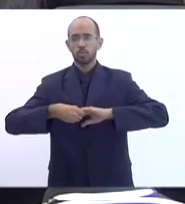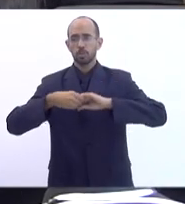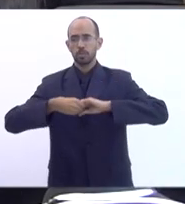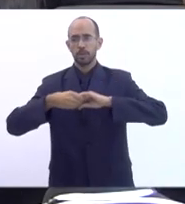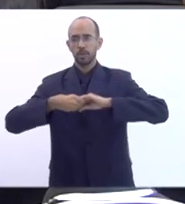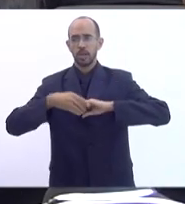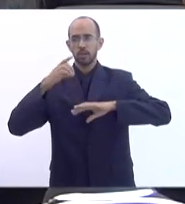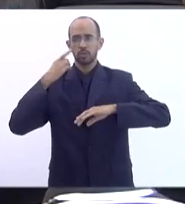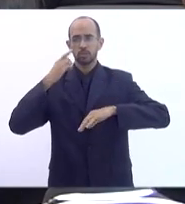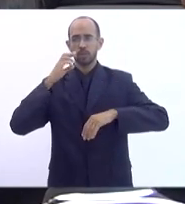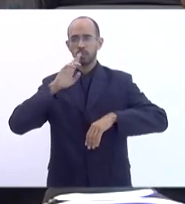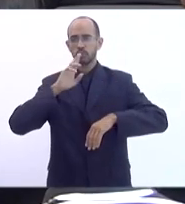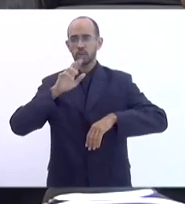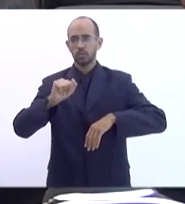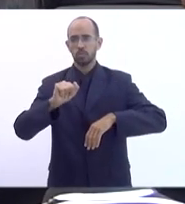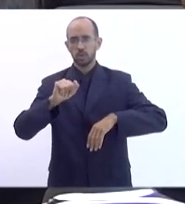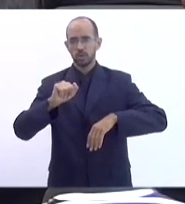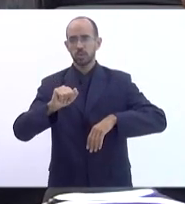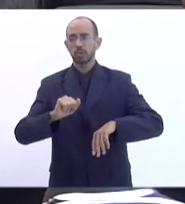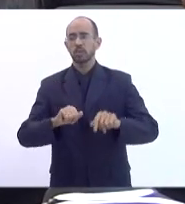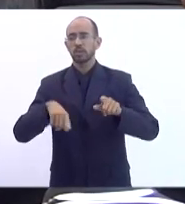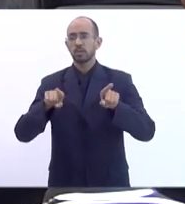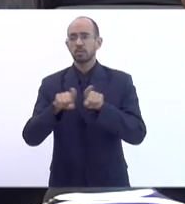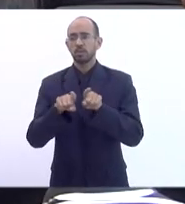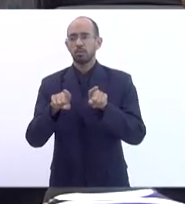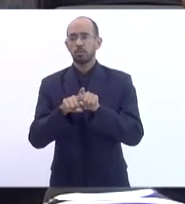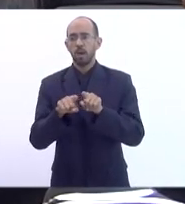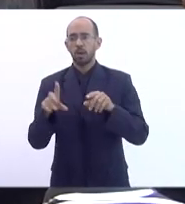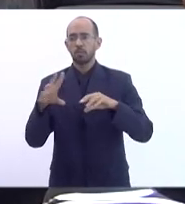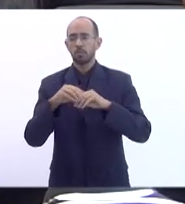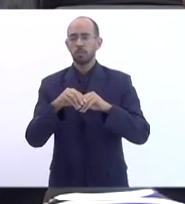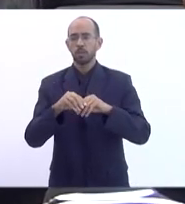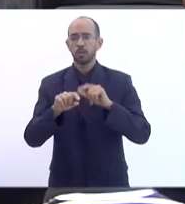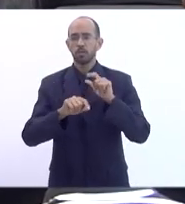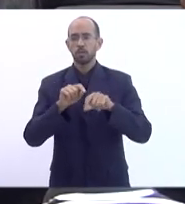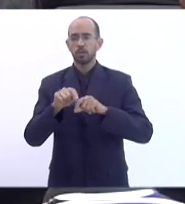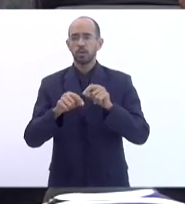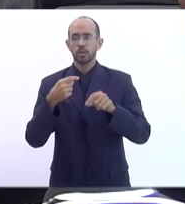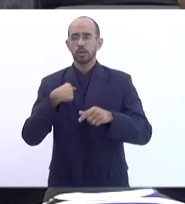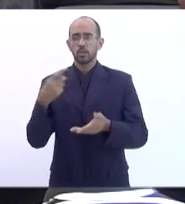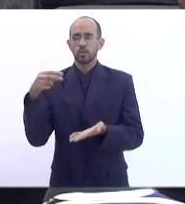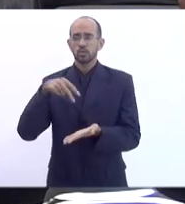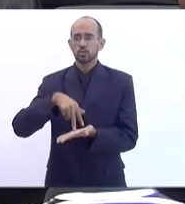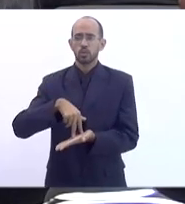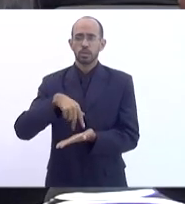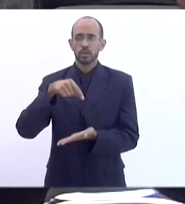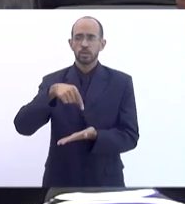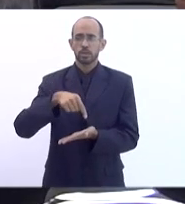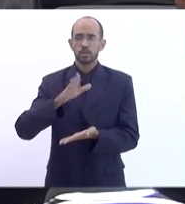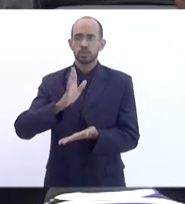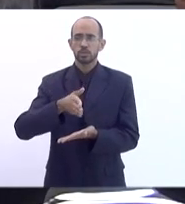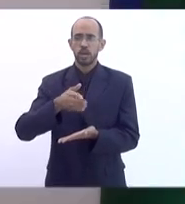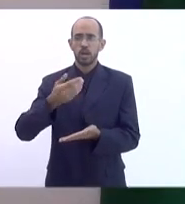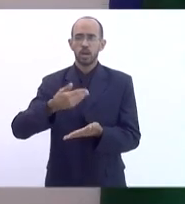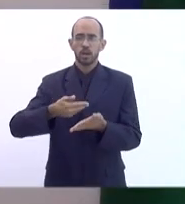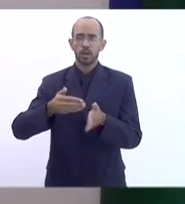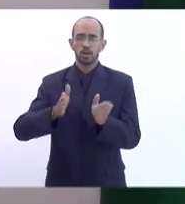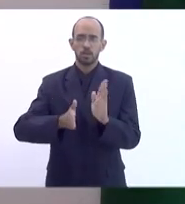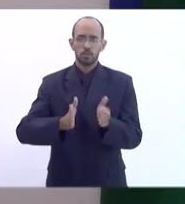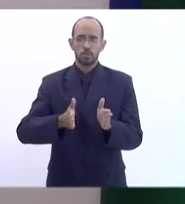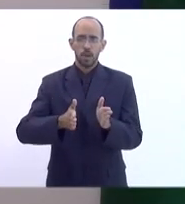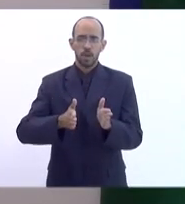Boa tarde o registo aqui ele já estou na sua casa um período antigo